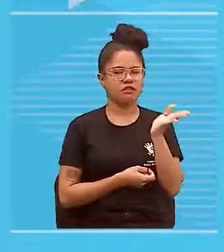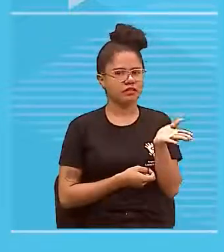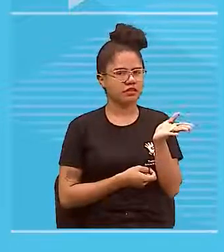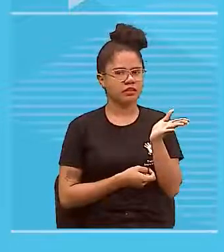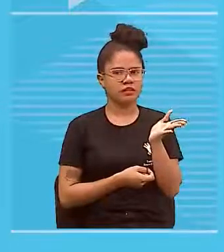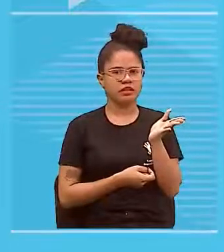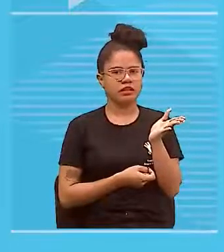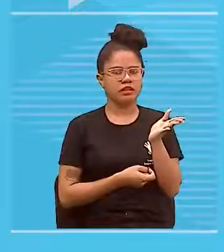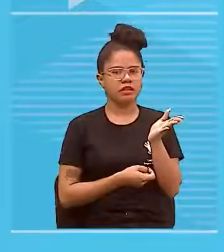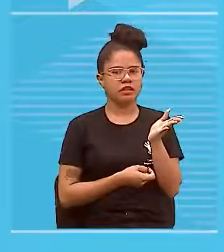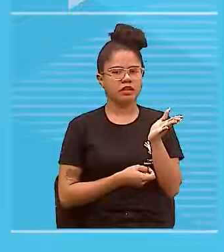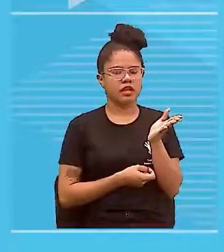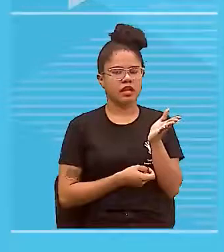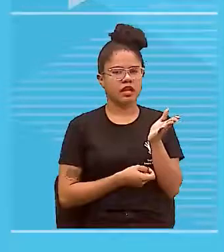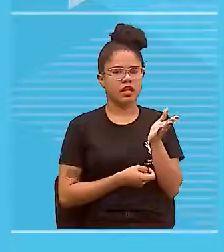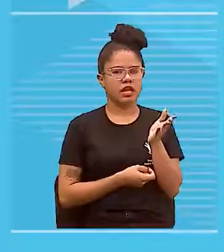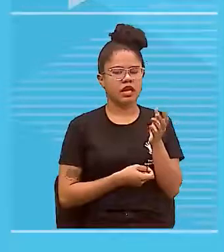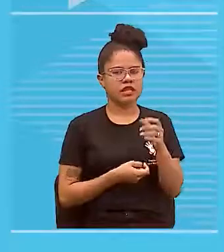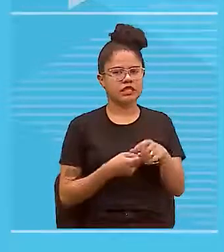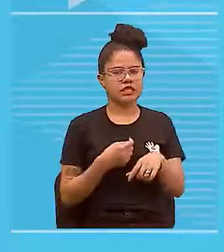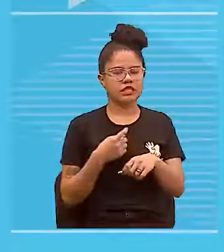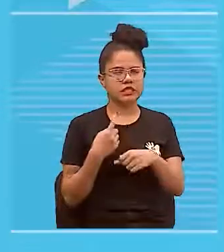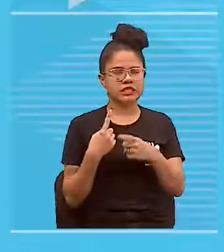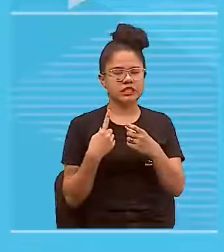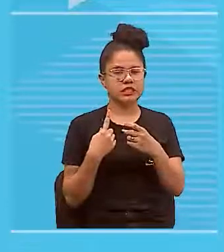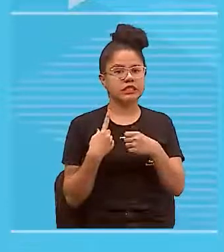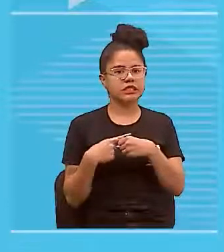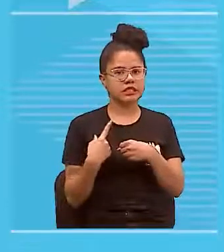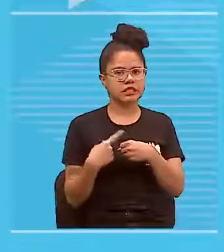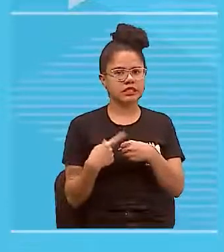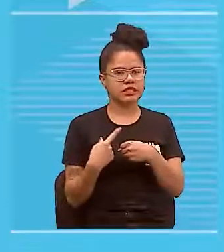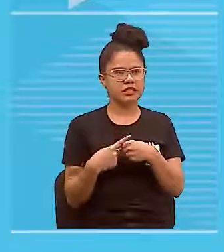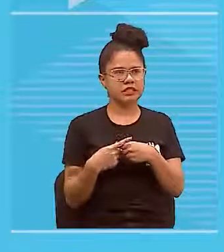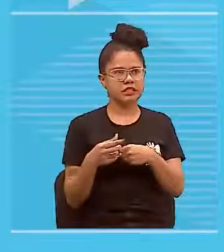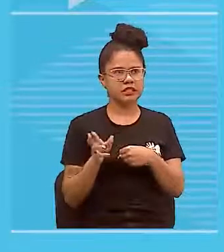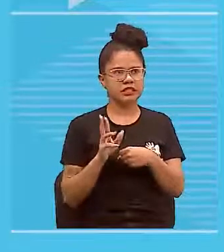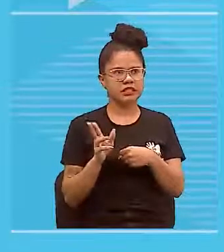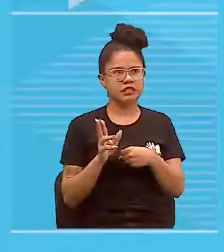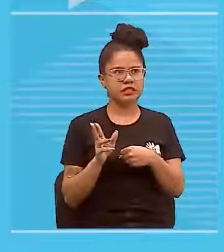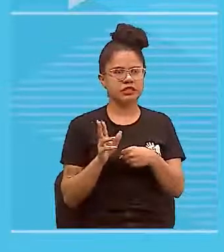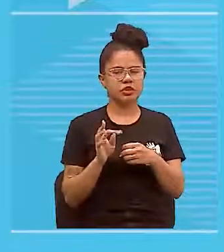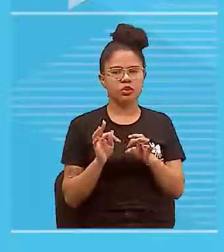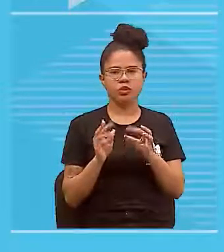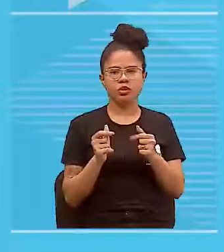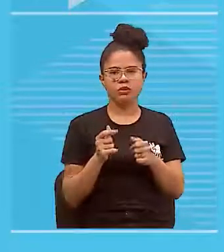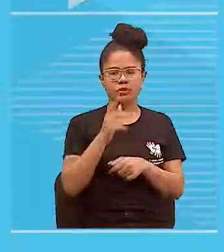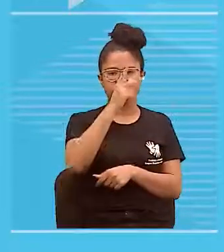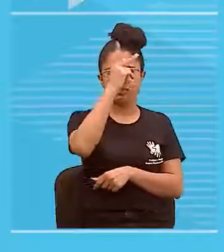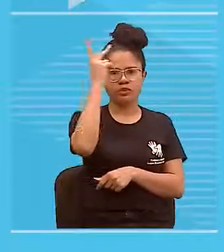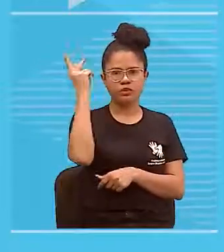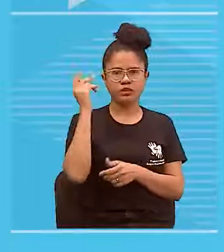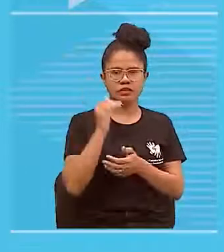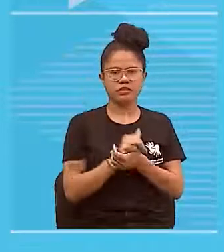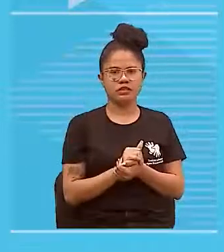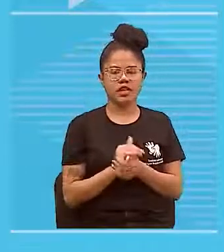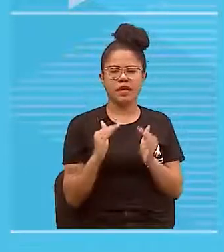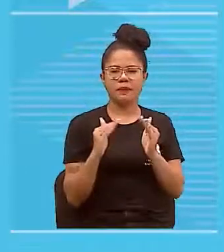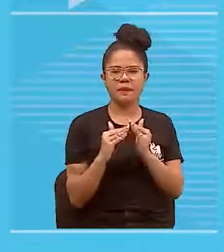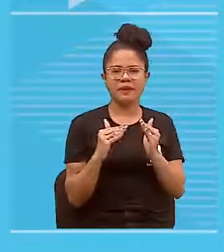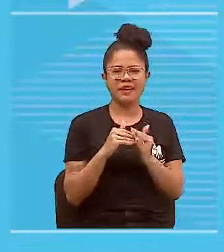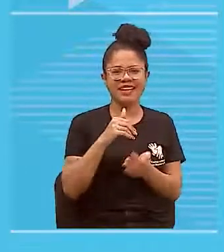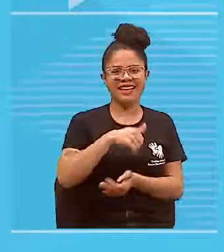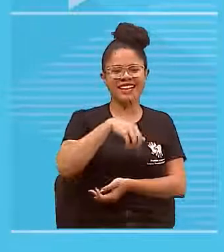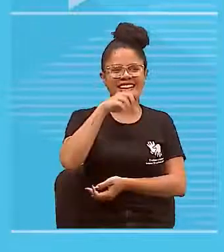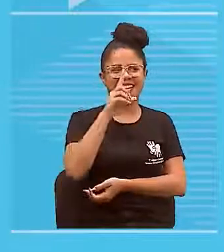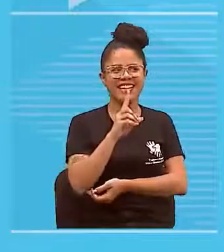o pessoal aí na no sul diz que é todo mundo que mora no Nordeste é Paraíba